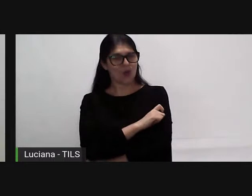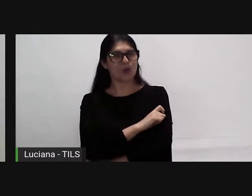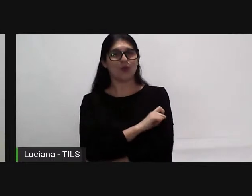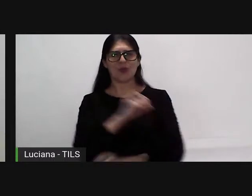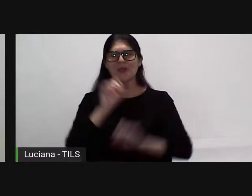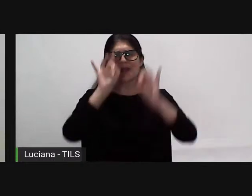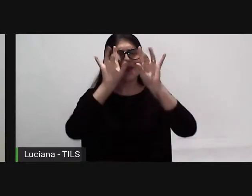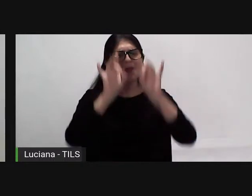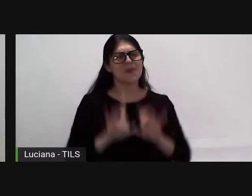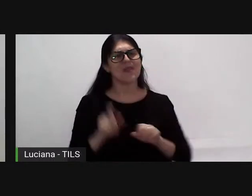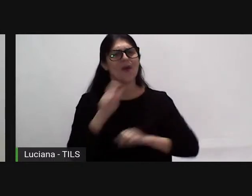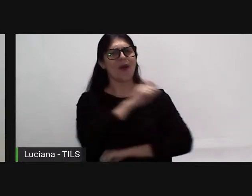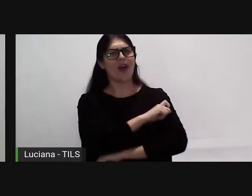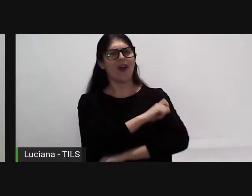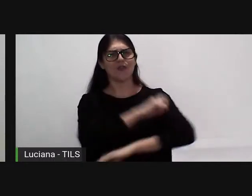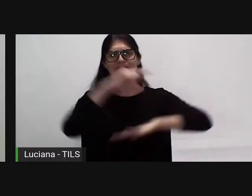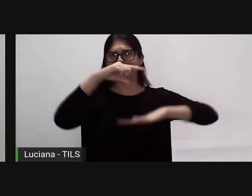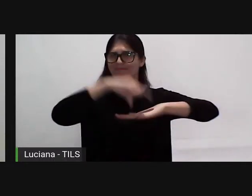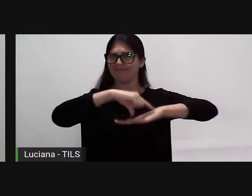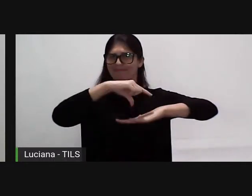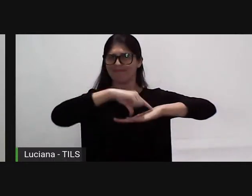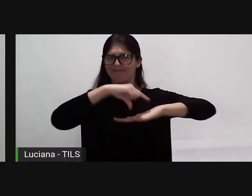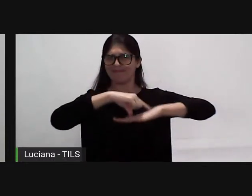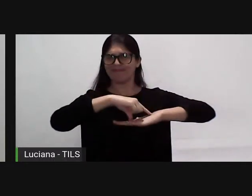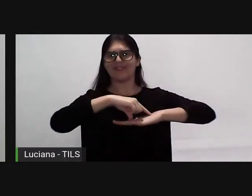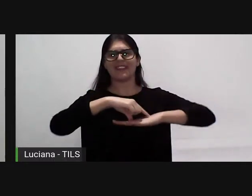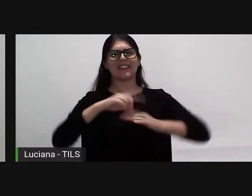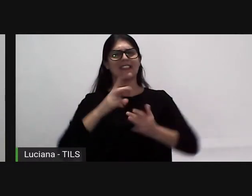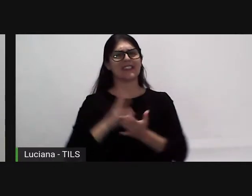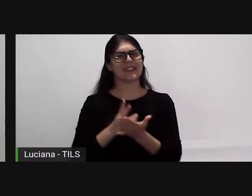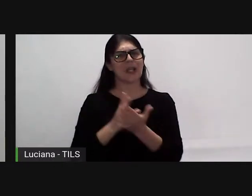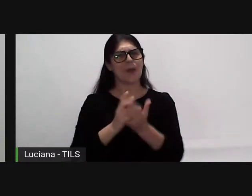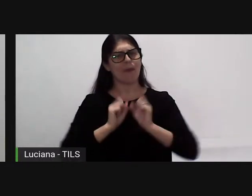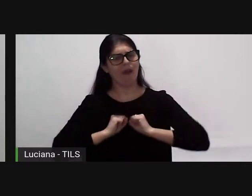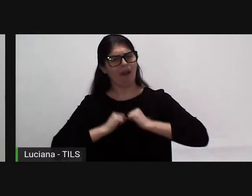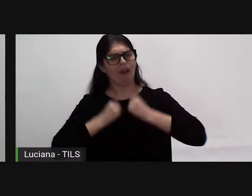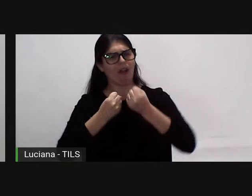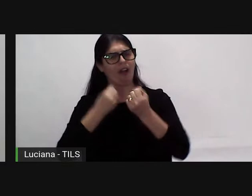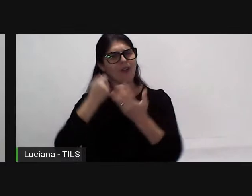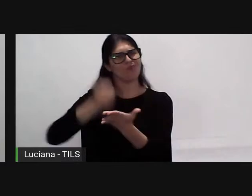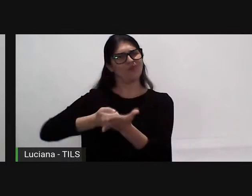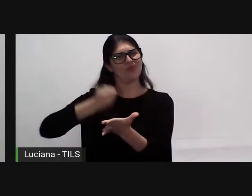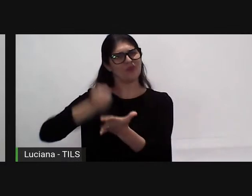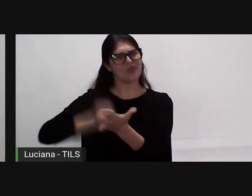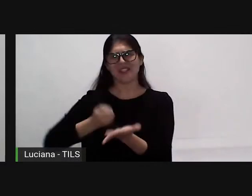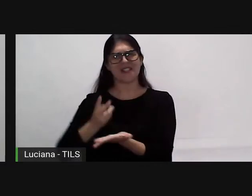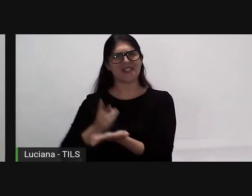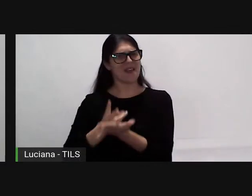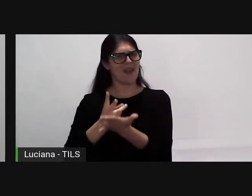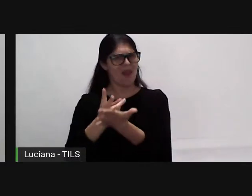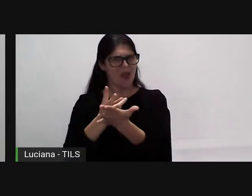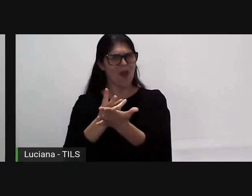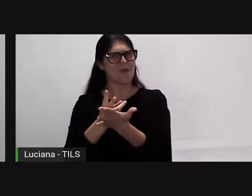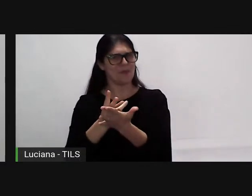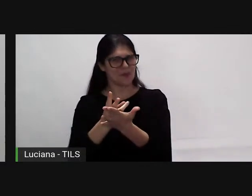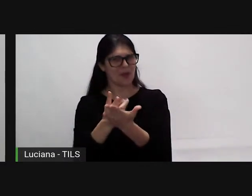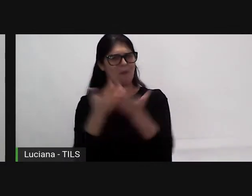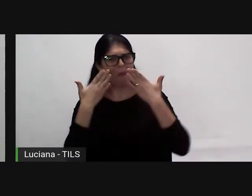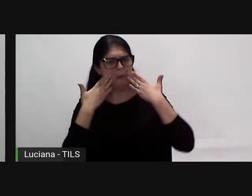especial, que sempre foram combativos, aguerridos, que sempre estiveram na linha de